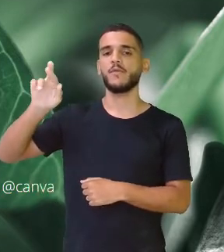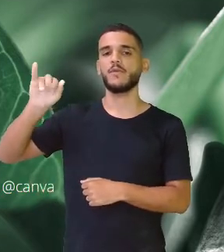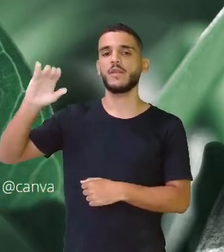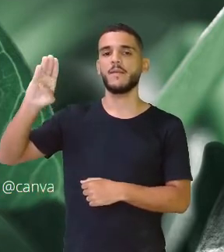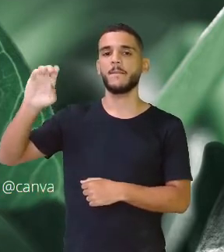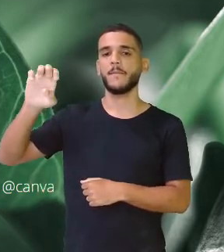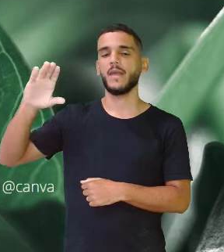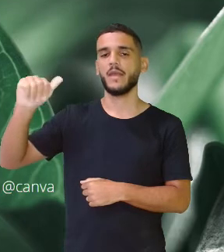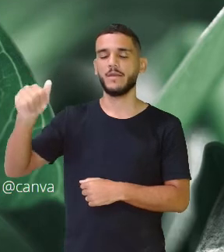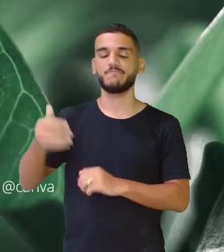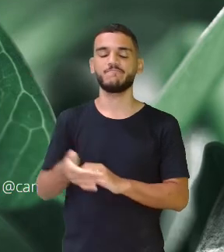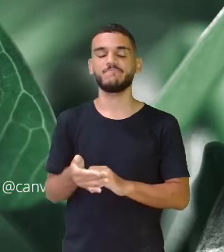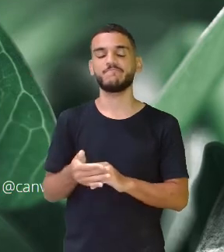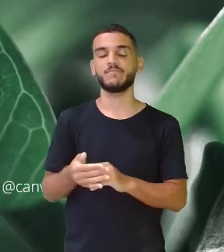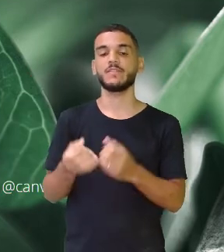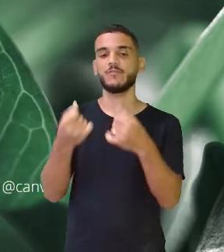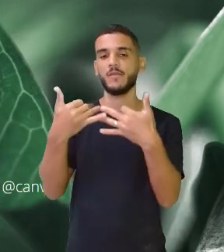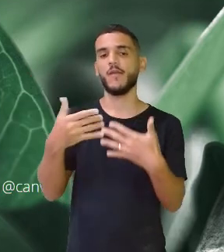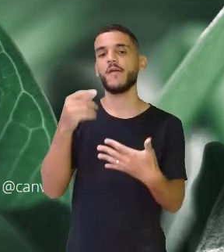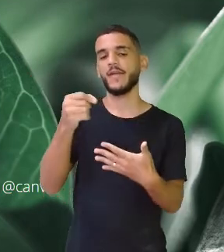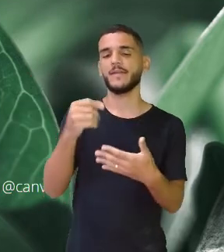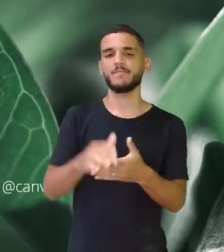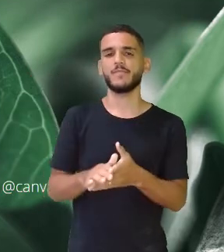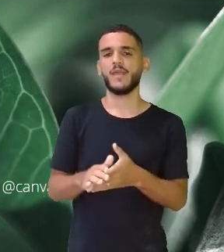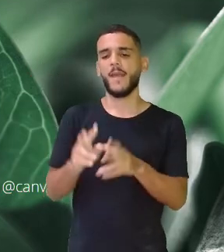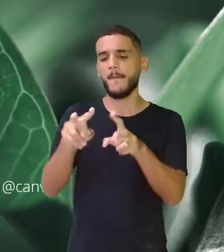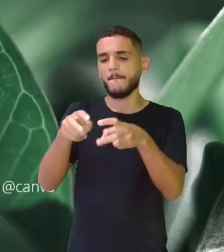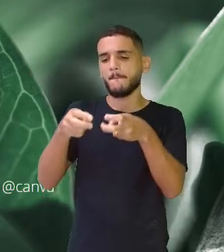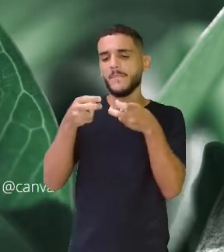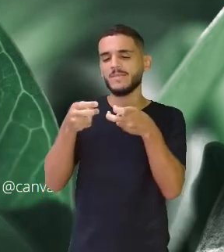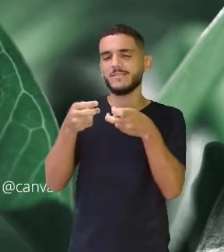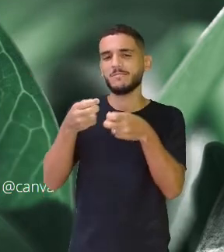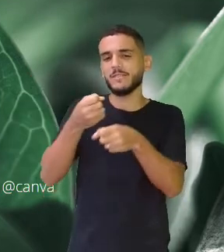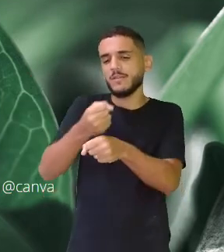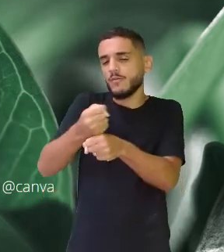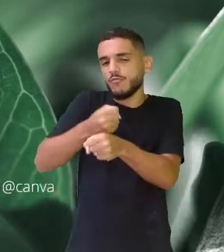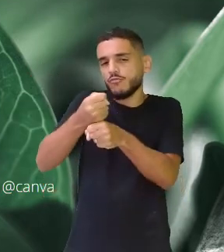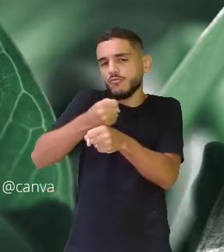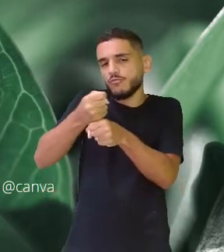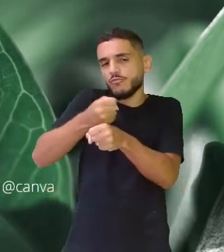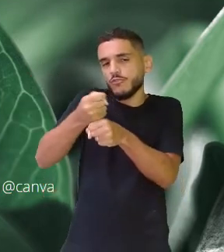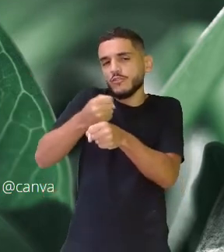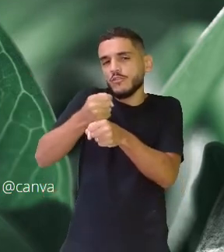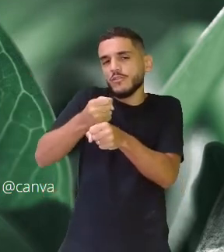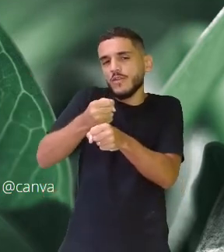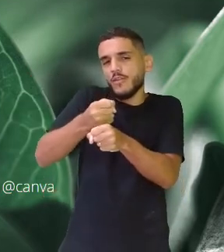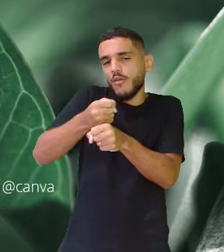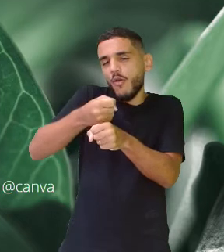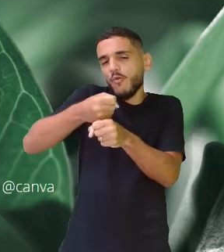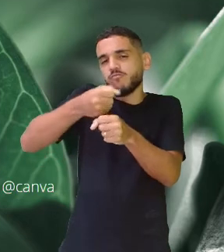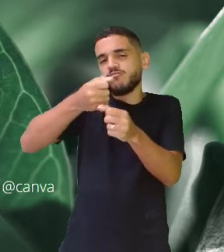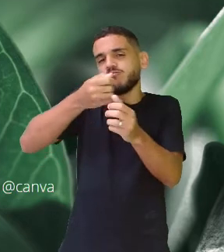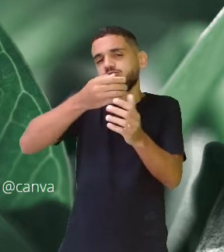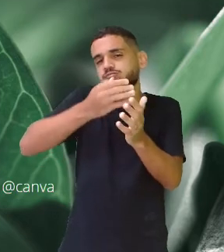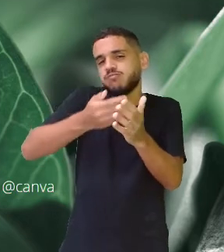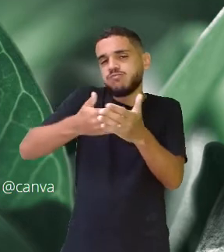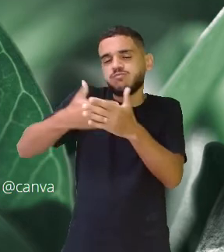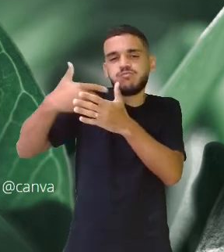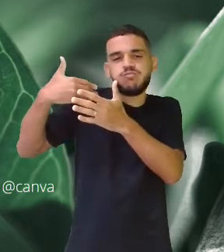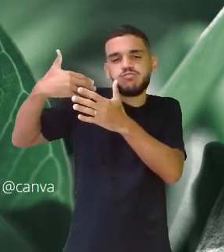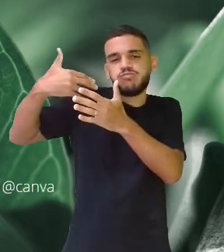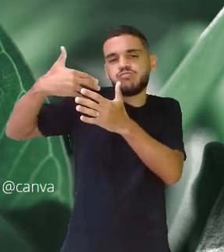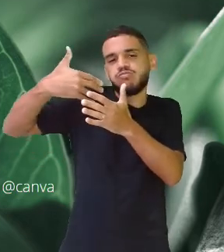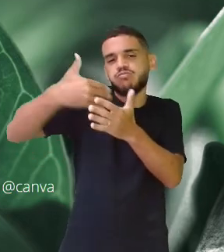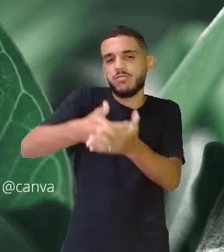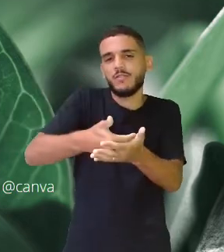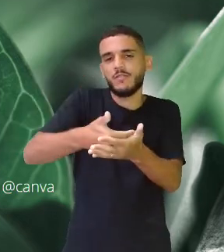dizendo: olhei para o passado, as folhas dos calendários caindo. É preciso plantar cedo sua árvore, para mais tarde